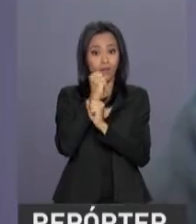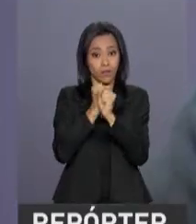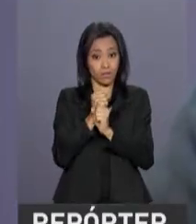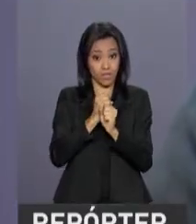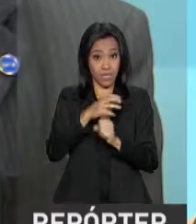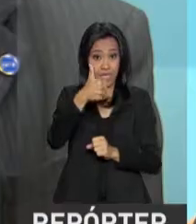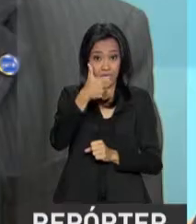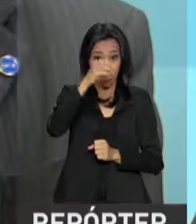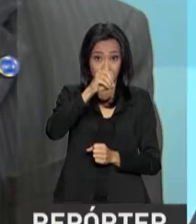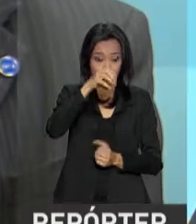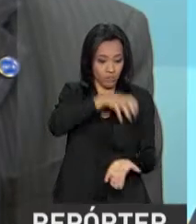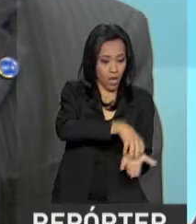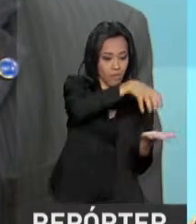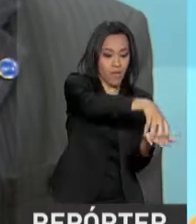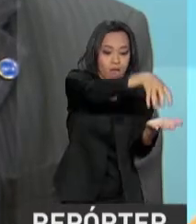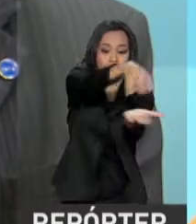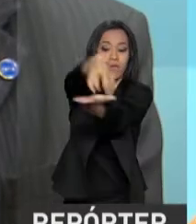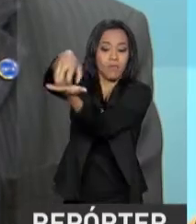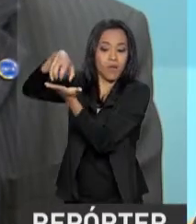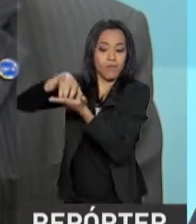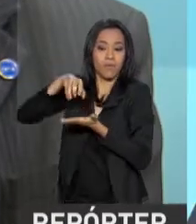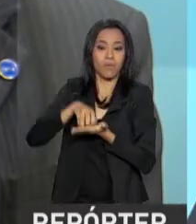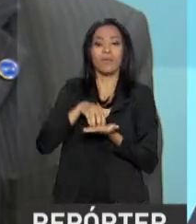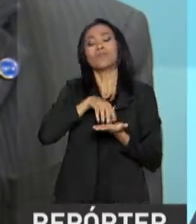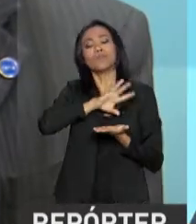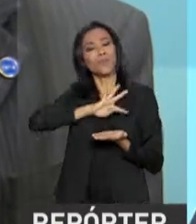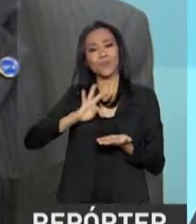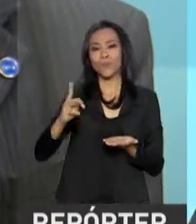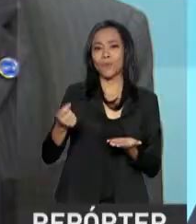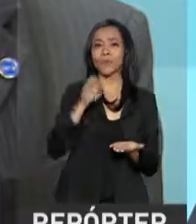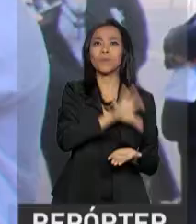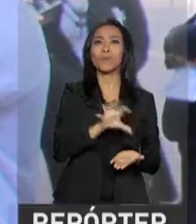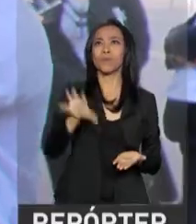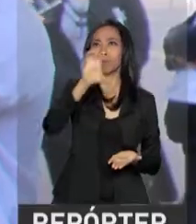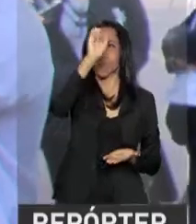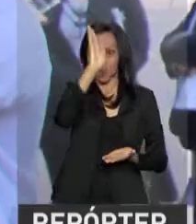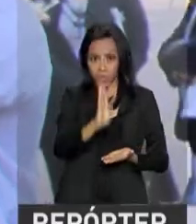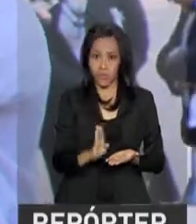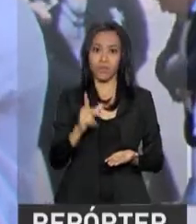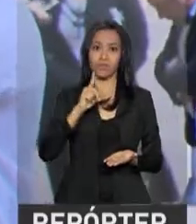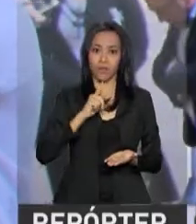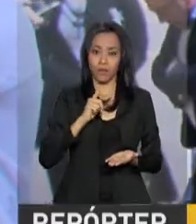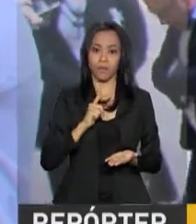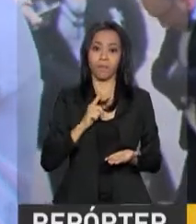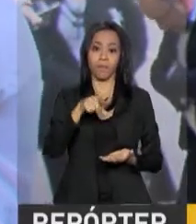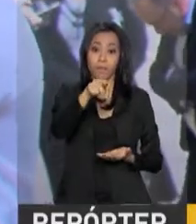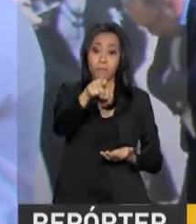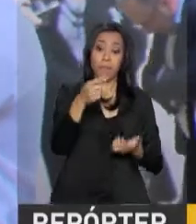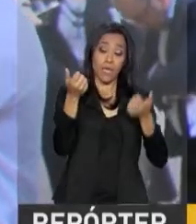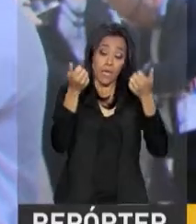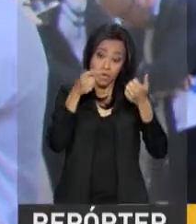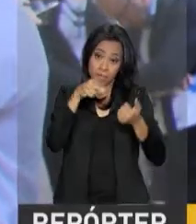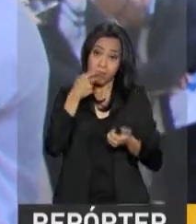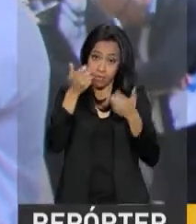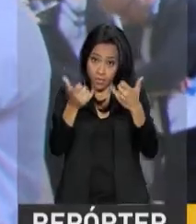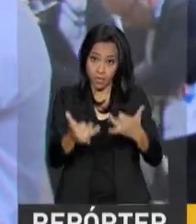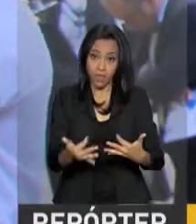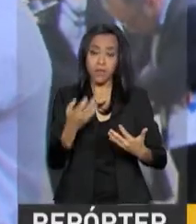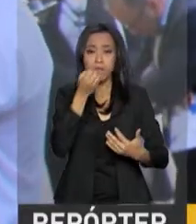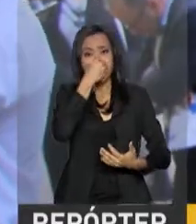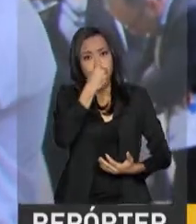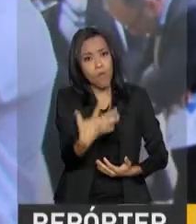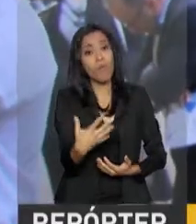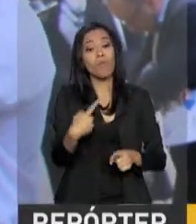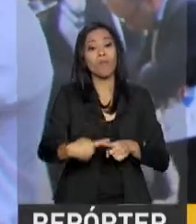unidades estão distribuídas por todas as regiões do país é bom sob todos os aspectos né é uma